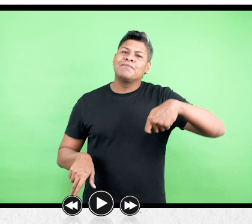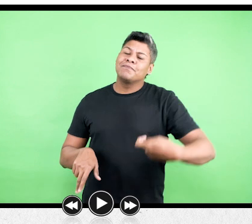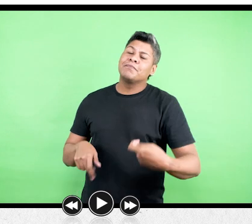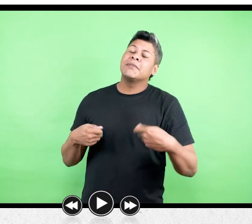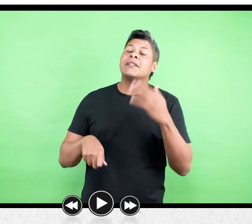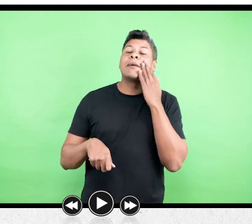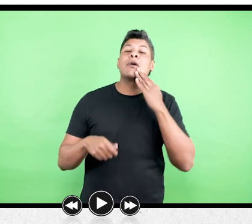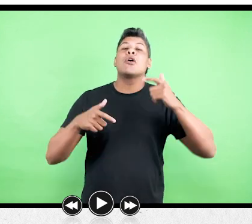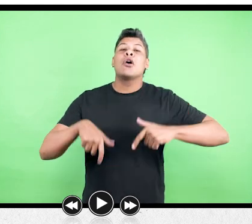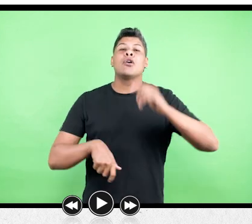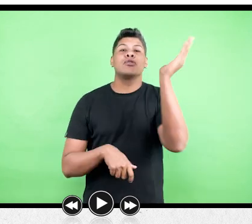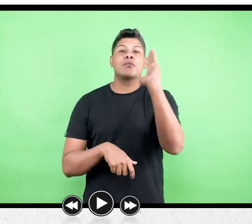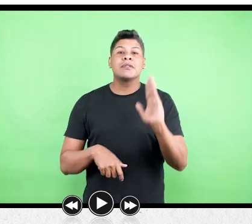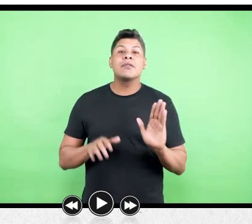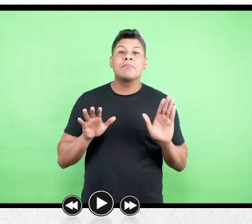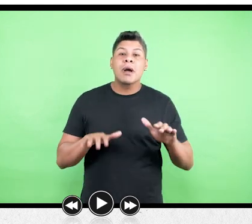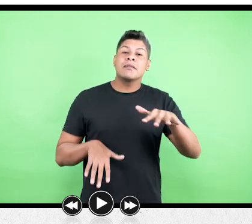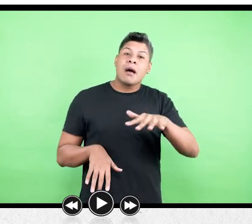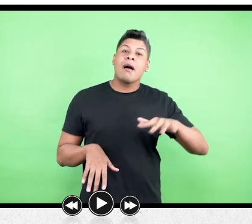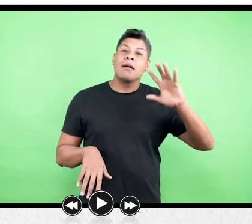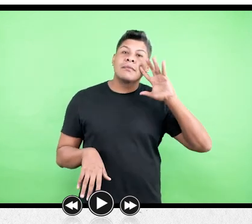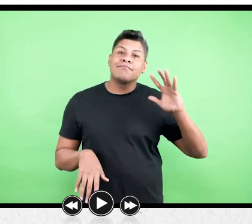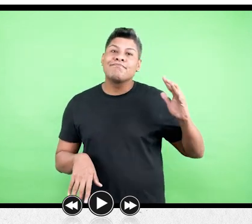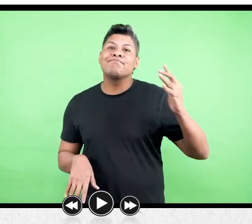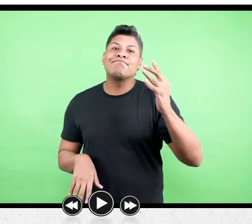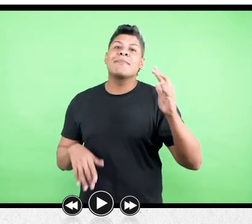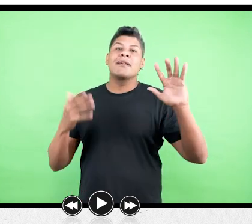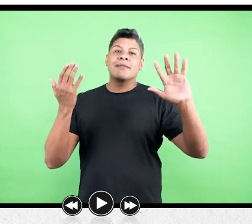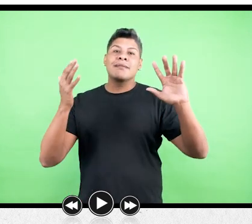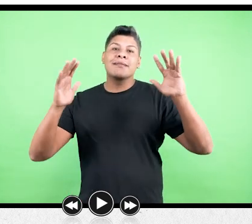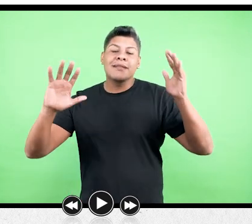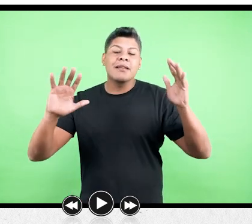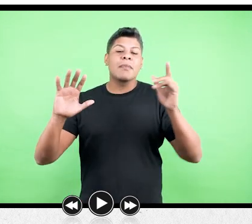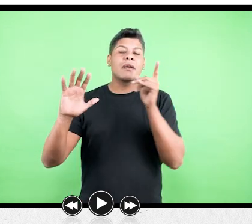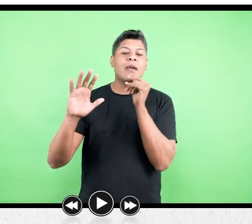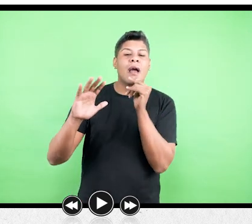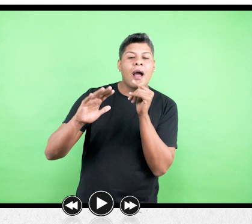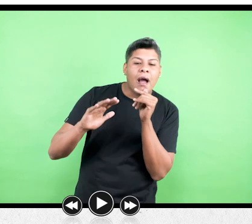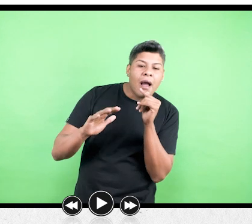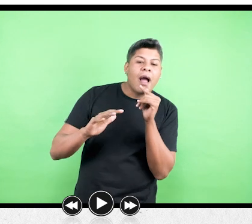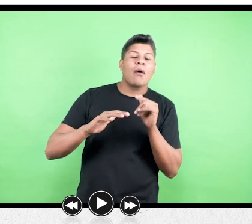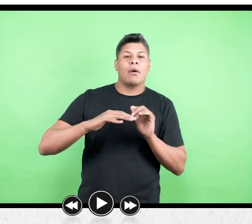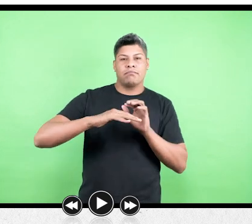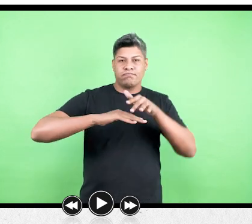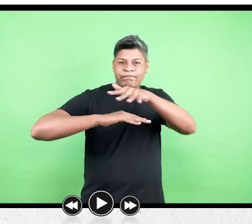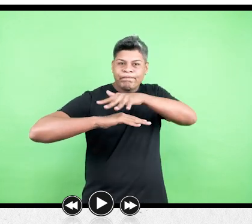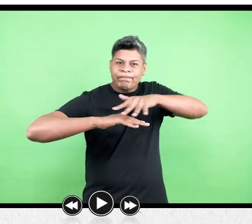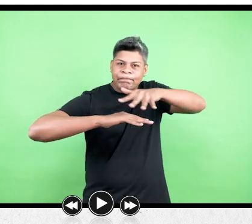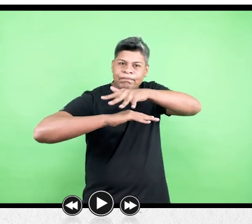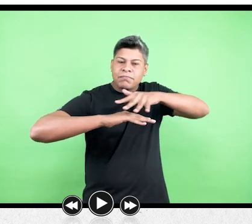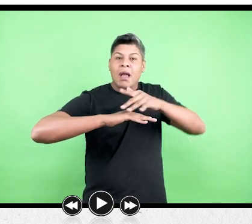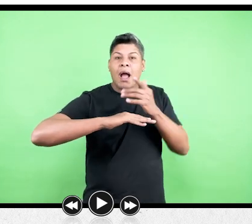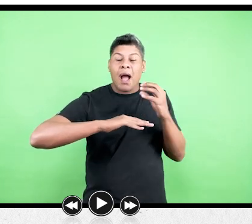do Brasil, mas essas áreas ocorrem em climas e relevos onde a água subterrânea descarrega e não tem uma